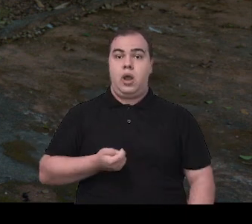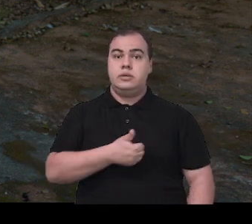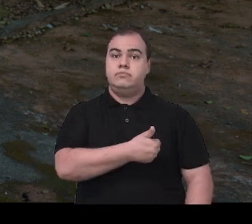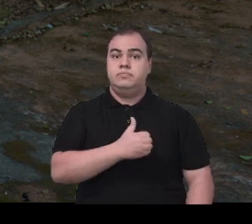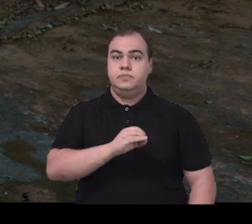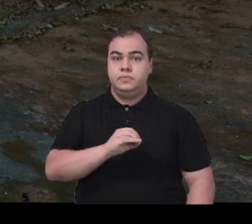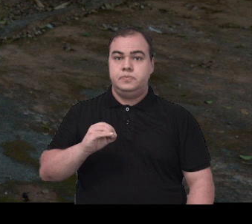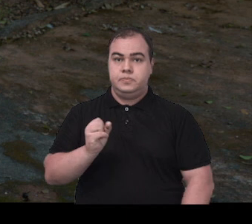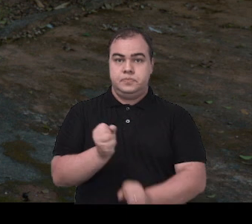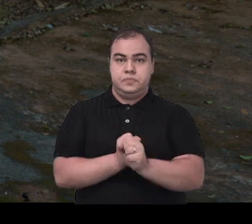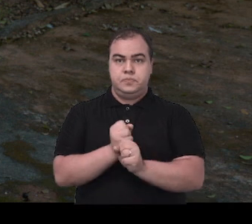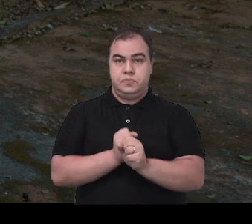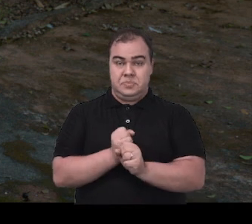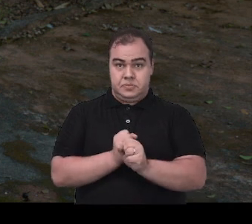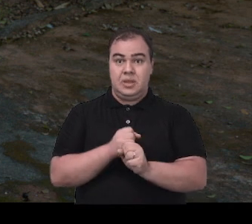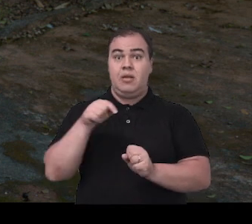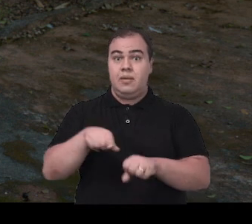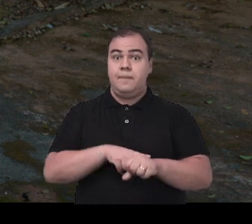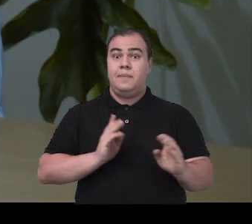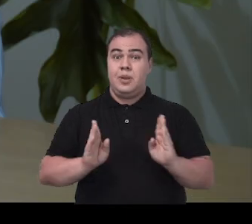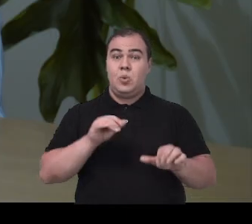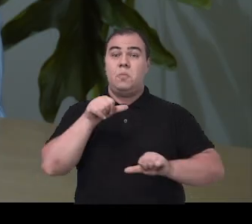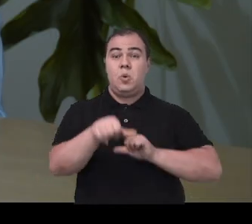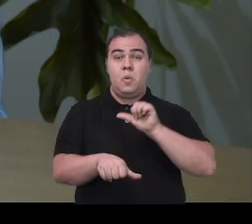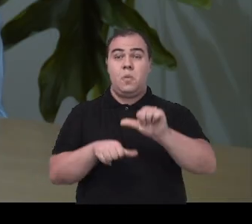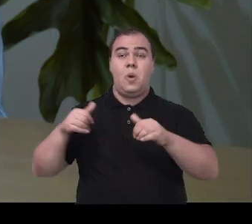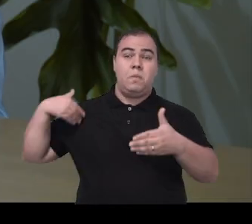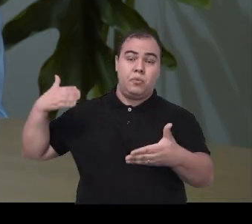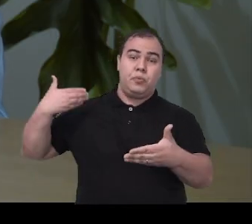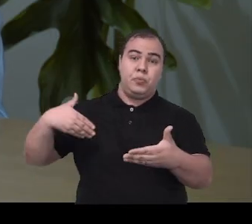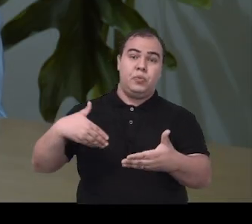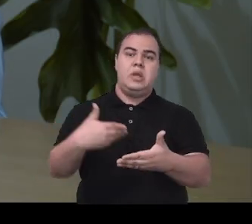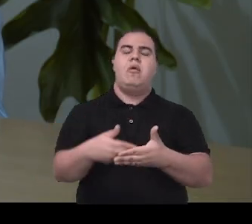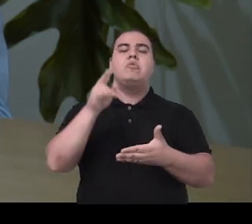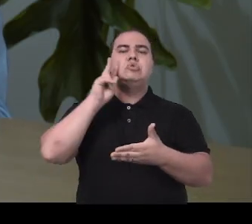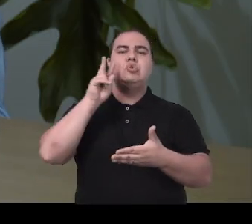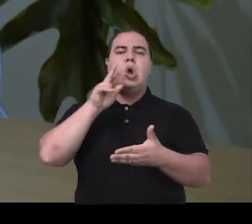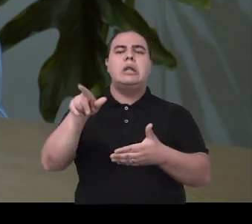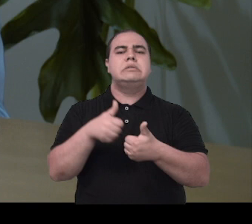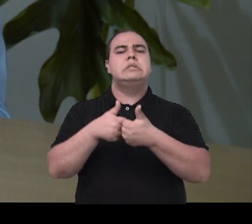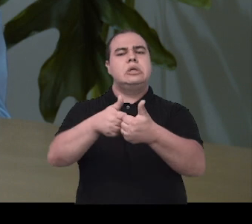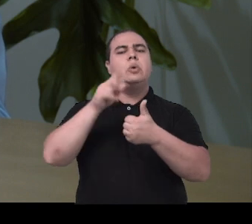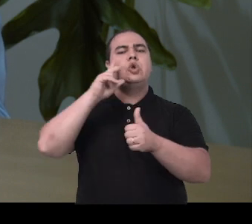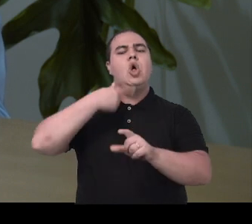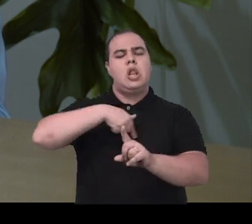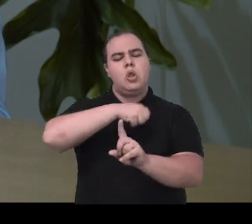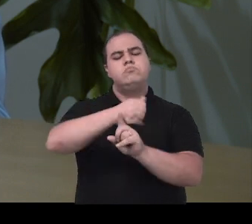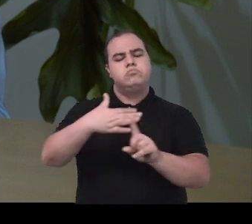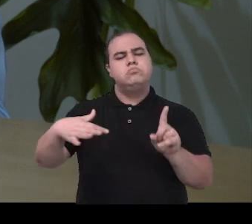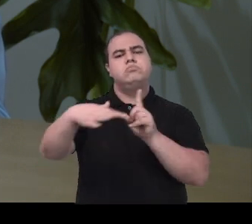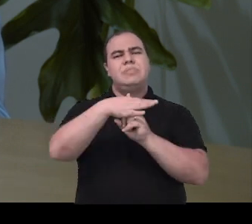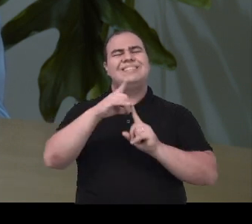anos, e nesses 100 anos muita coisa mudou. E eu acho que a história do Cândido seguiu a história da nossa sociedade.